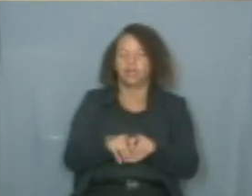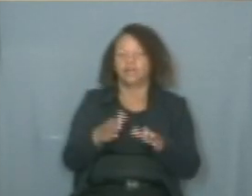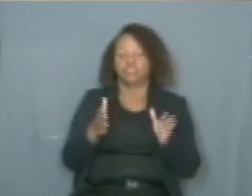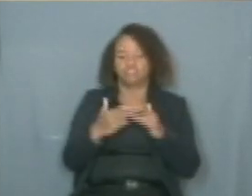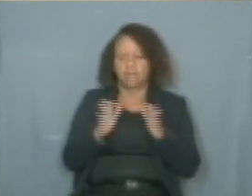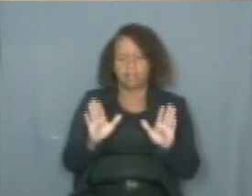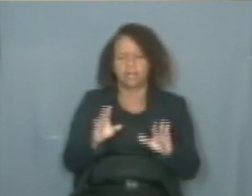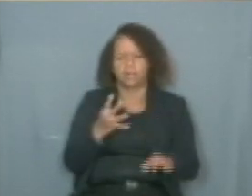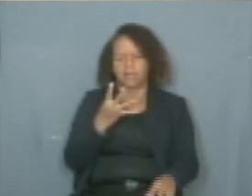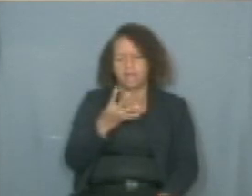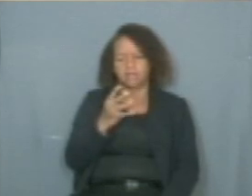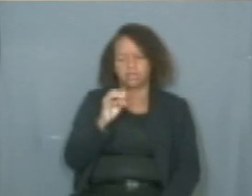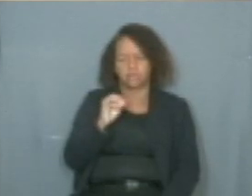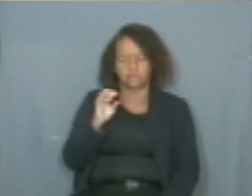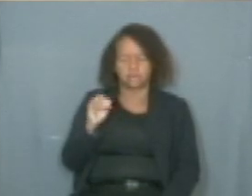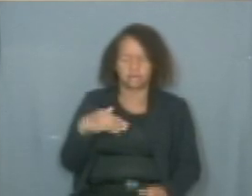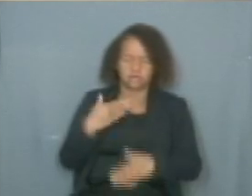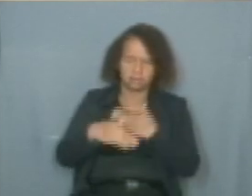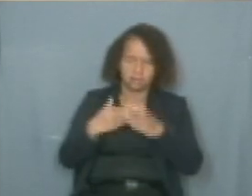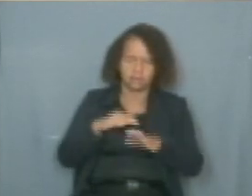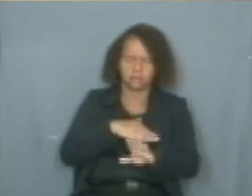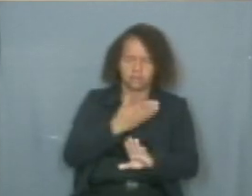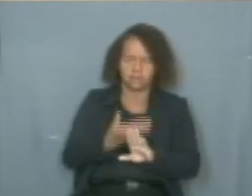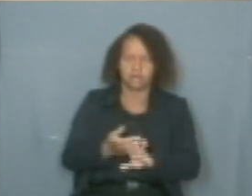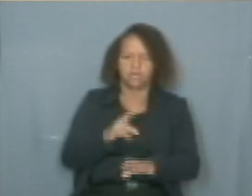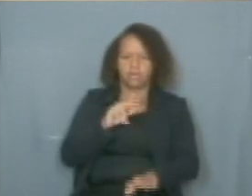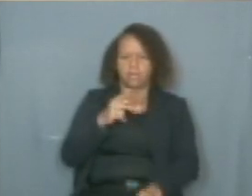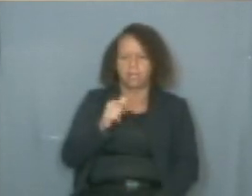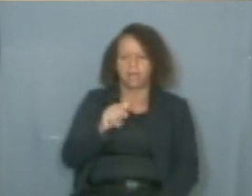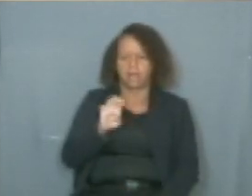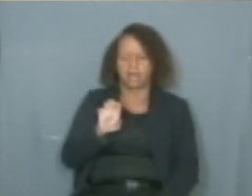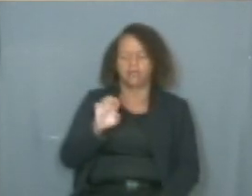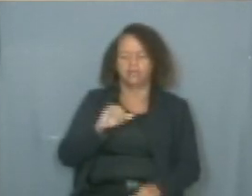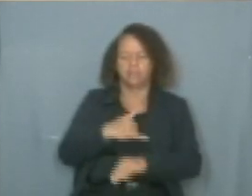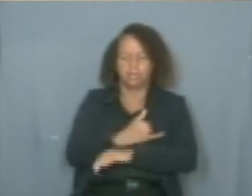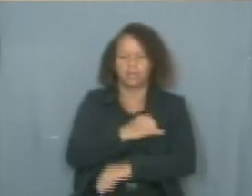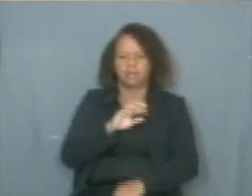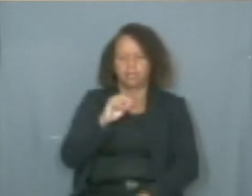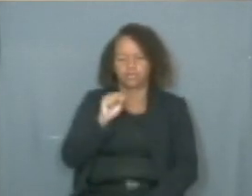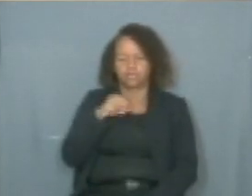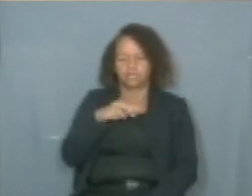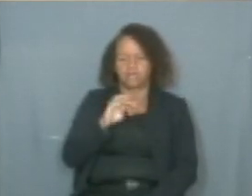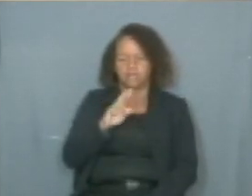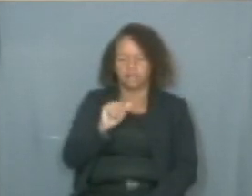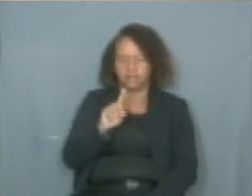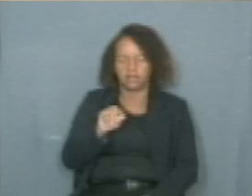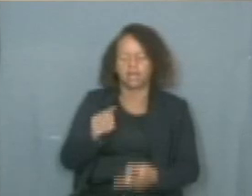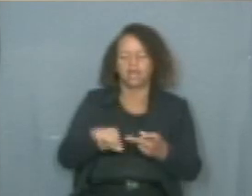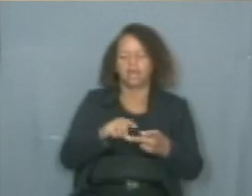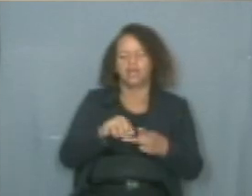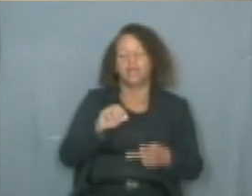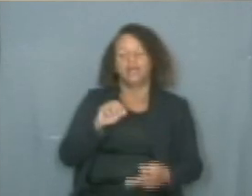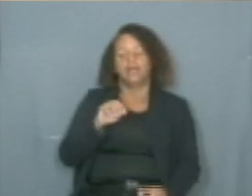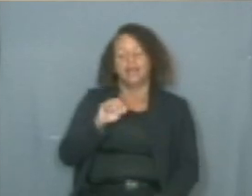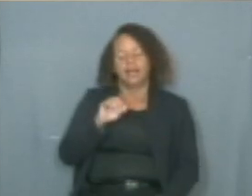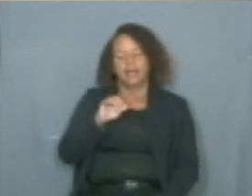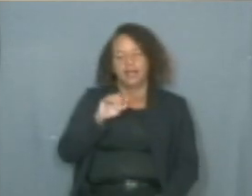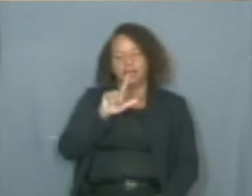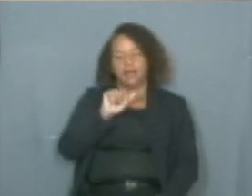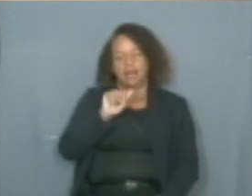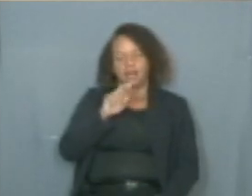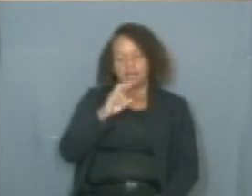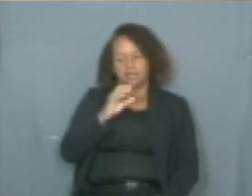já 4 centros de atendimento e núcleo de desenvolvimento integral, nas UPAES do Ibura, Mostardinha, Arruda e na Policlínica Lessa de